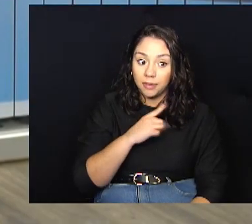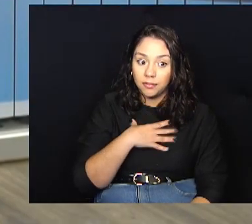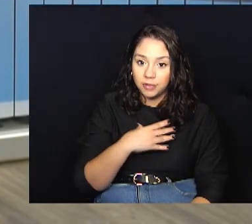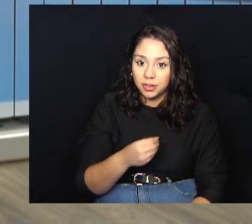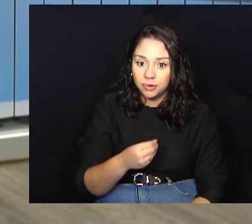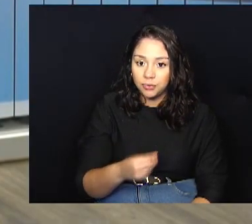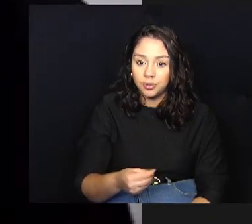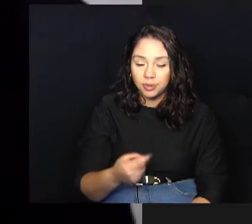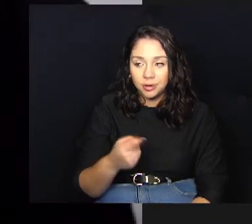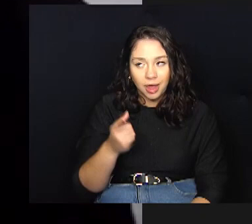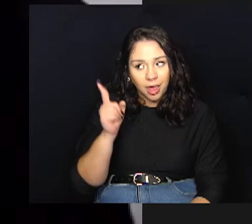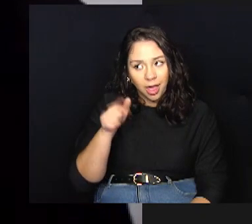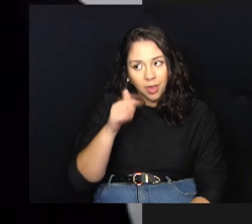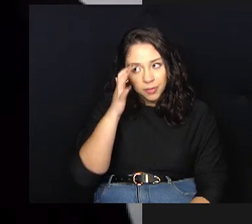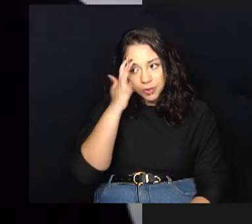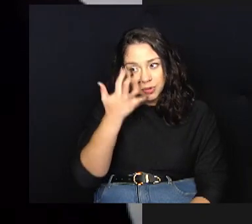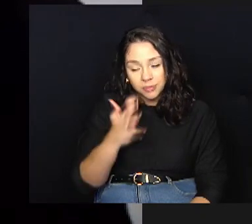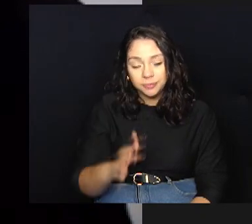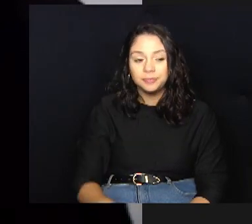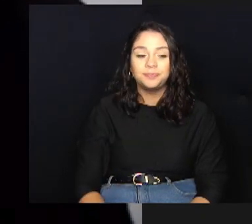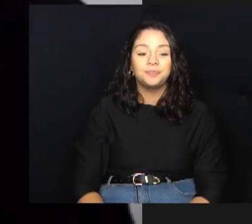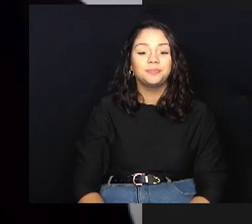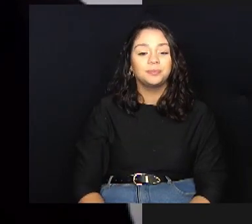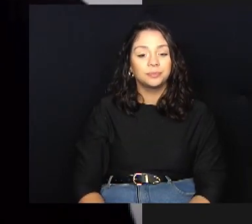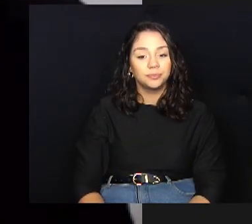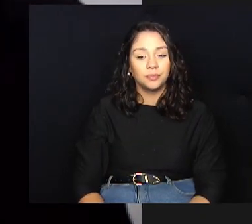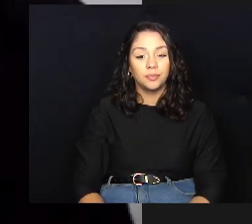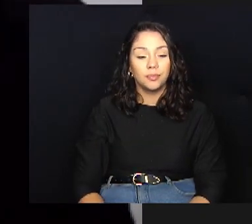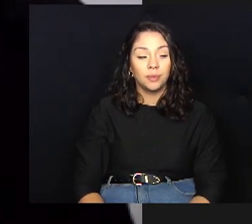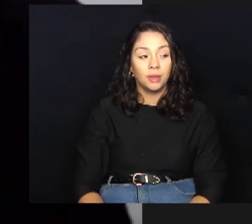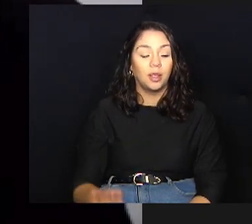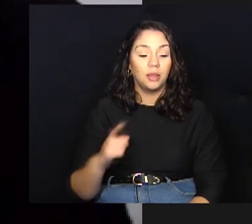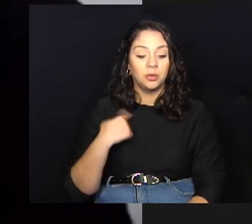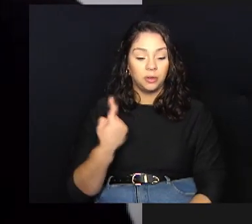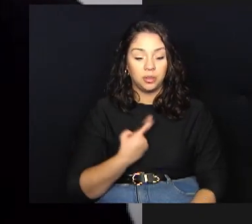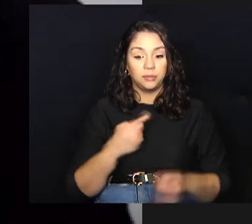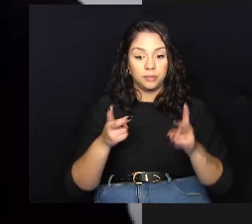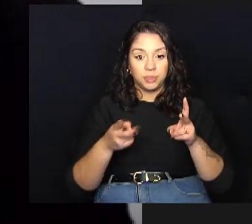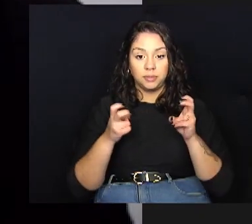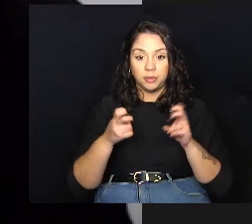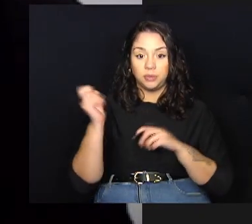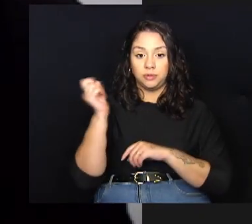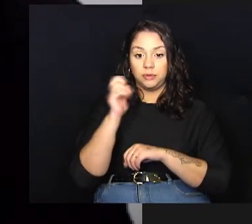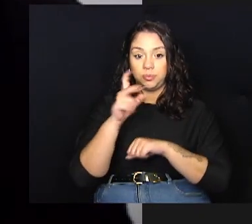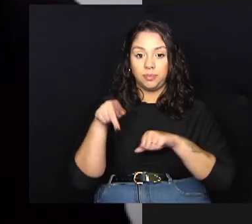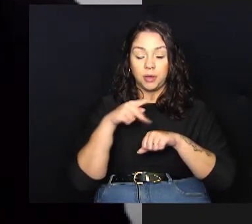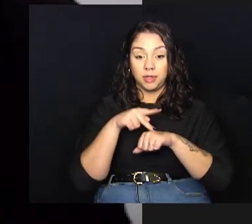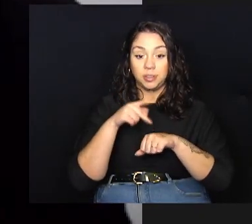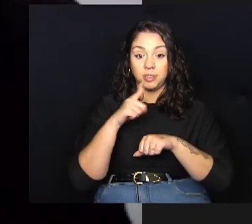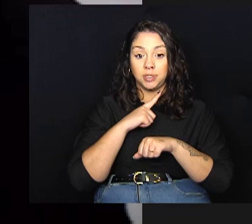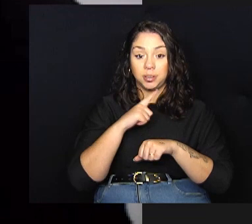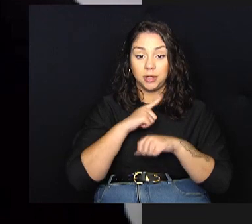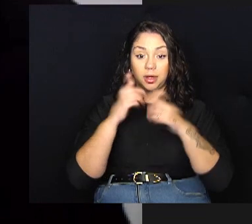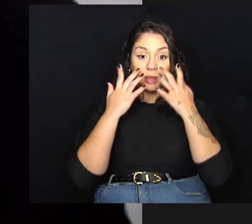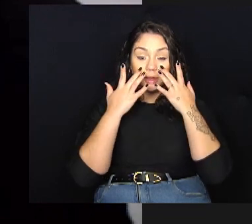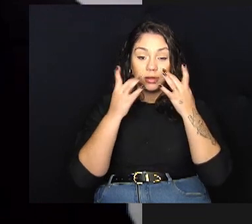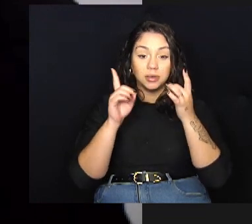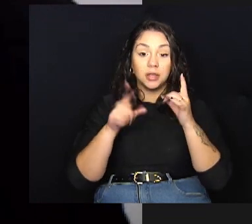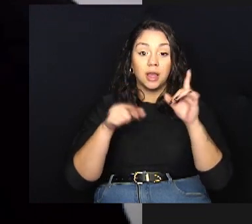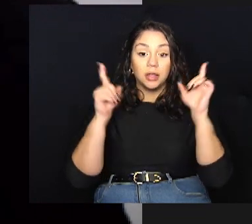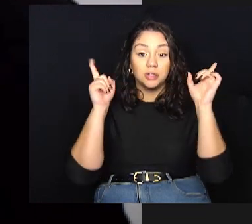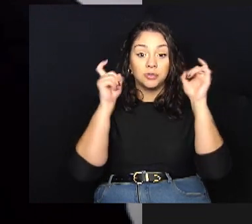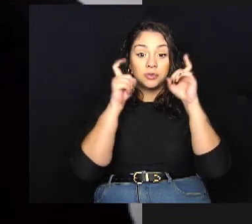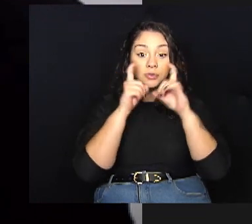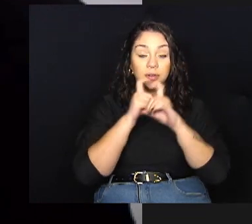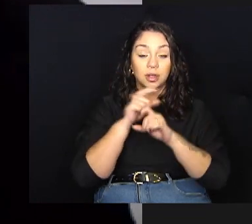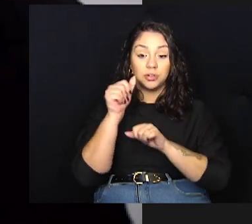olha o que a gente tem observado né nesses países que você chamou atenção é a dificuldade da mudança